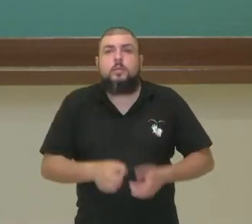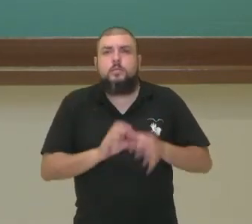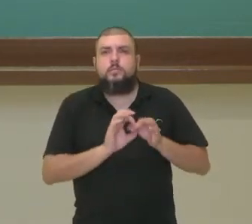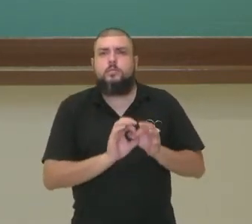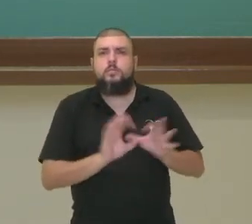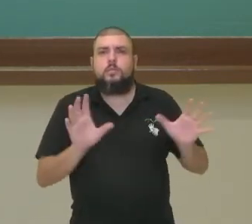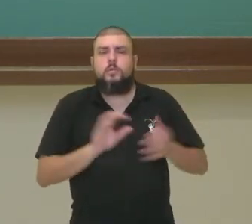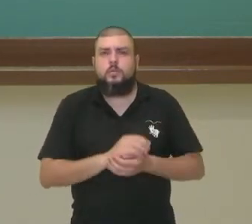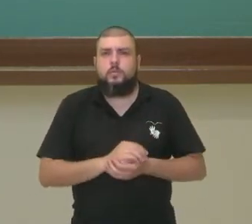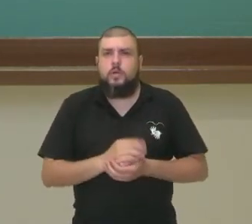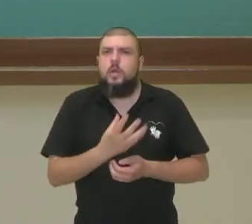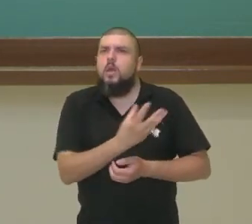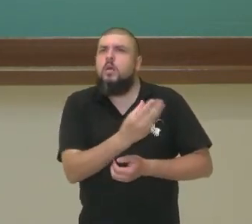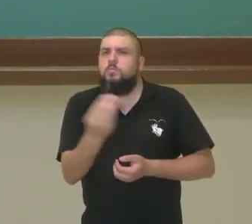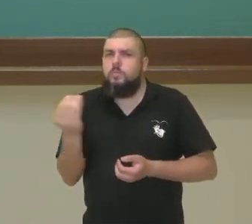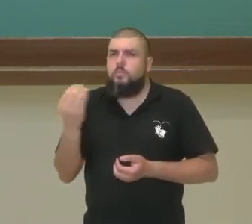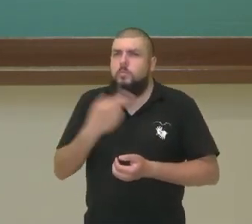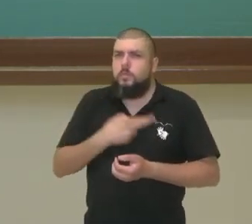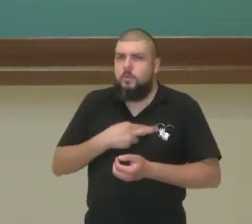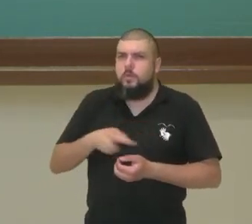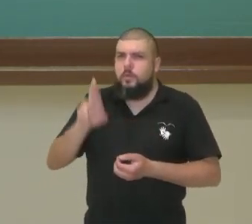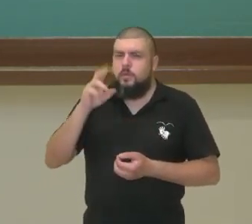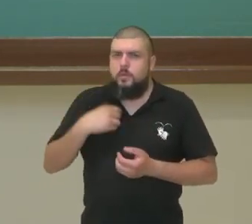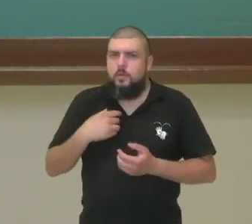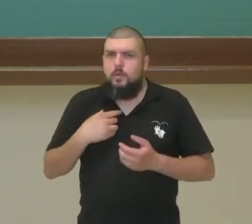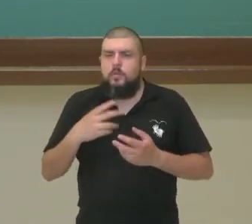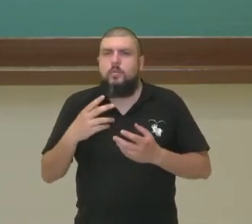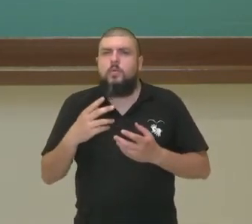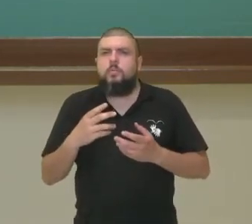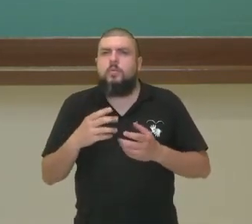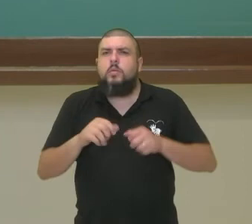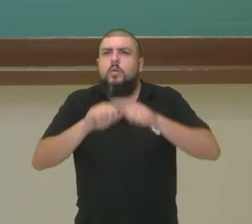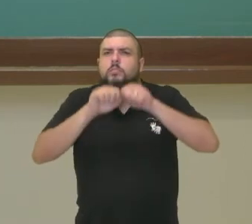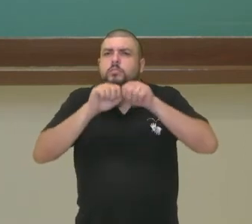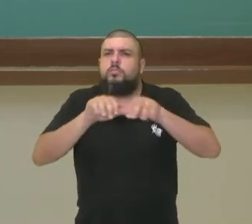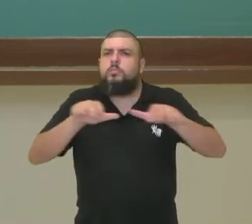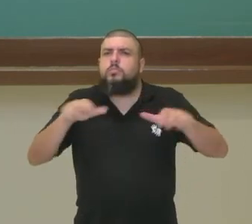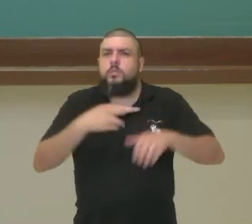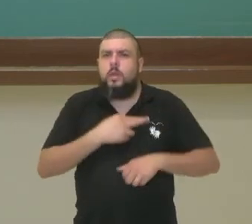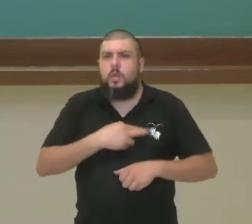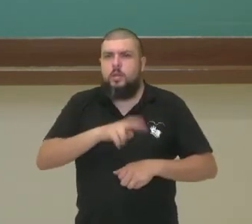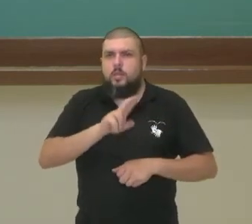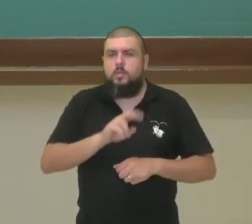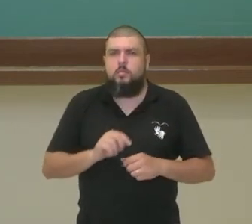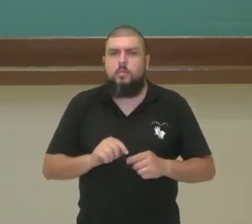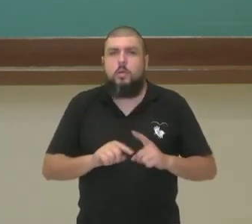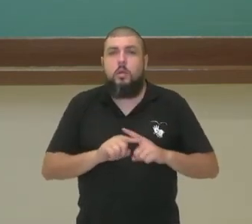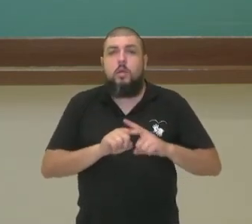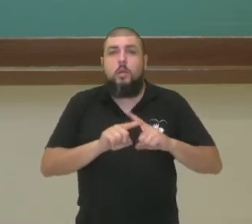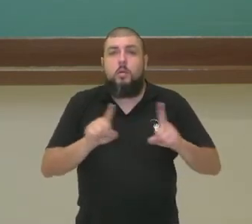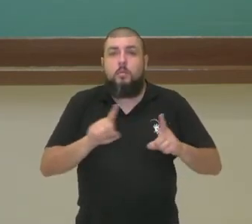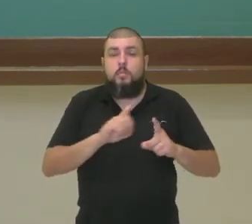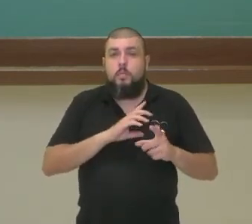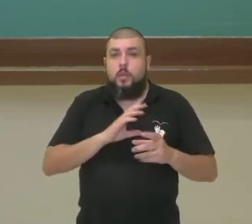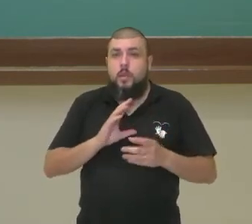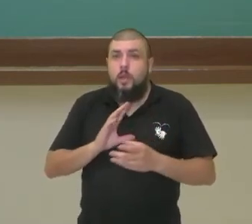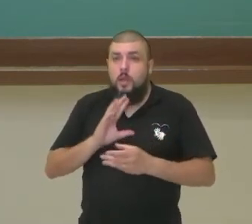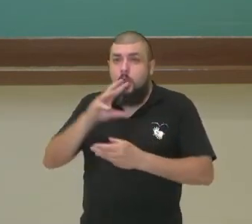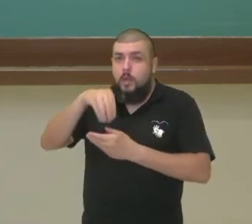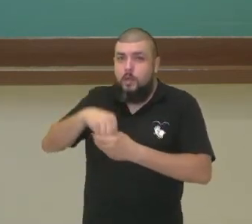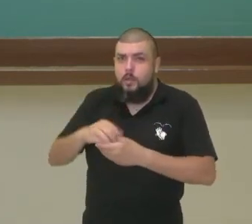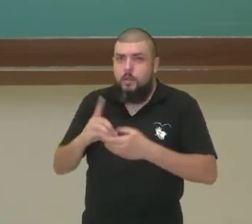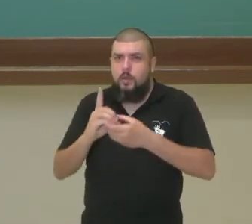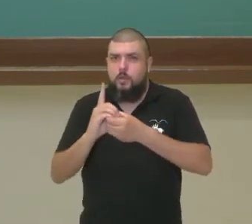Muitas religiões pregam a liberdade religiosa, mas quando estão inseridas dentro de um Estado democrático e de direito, que é o